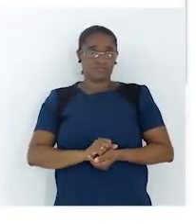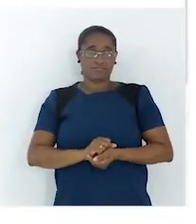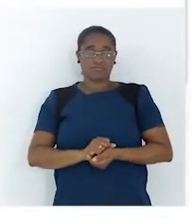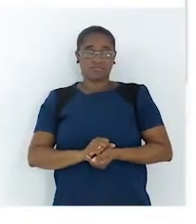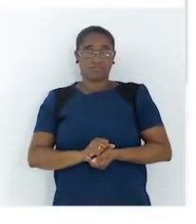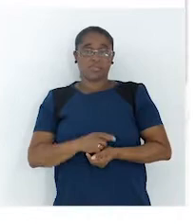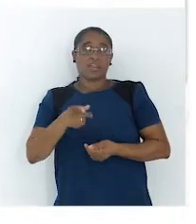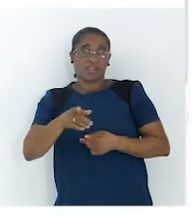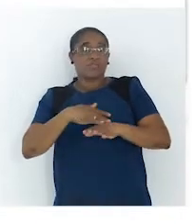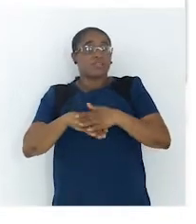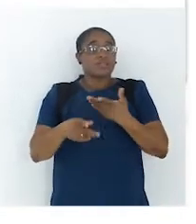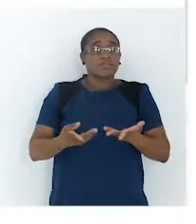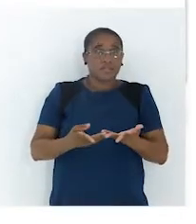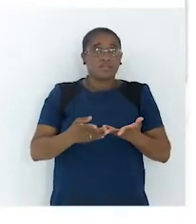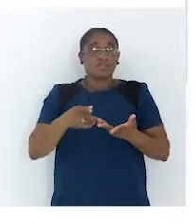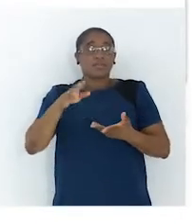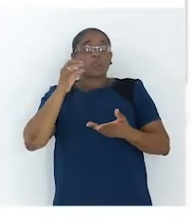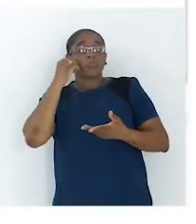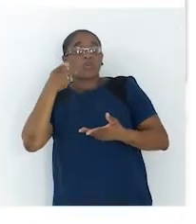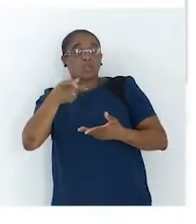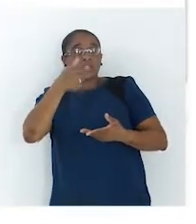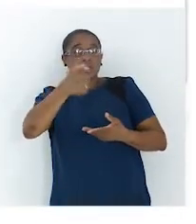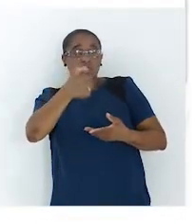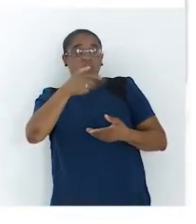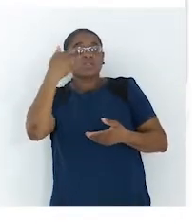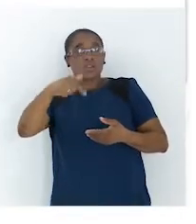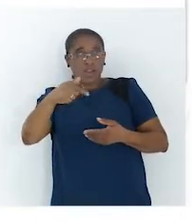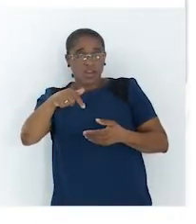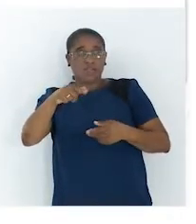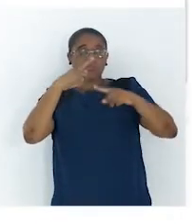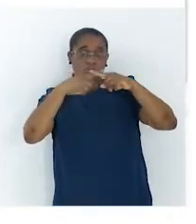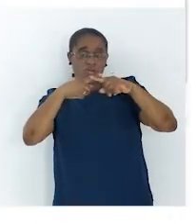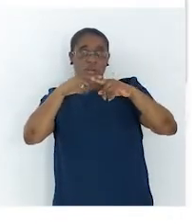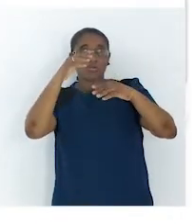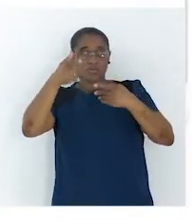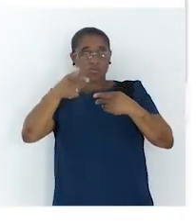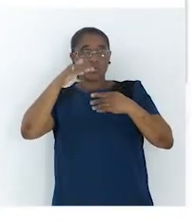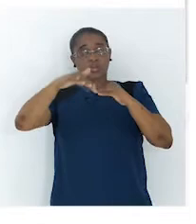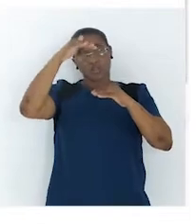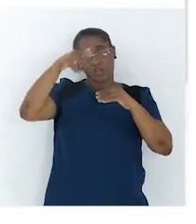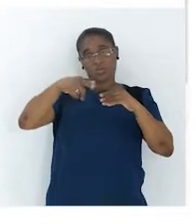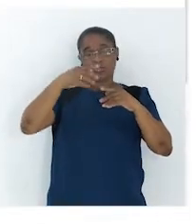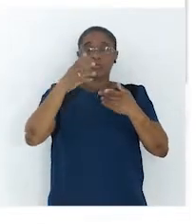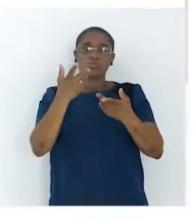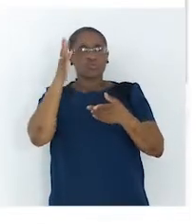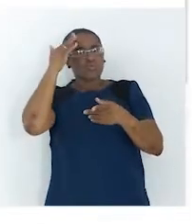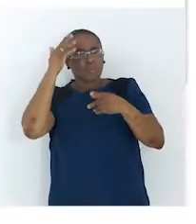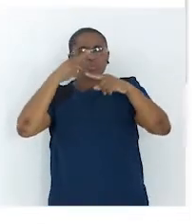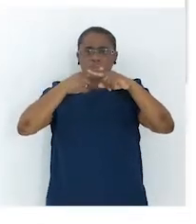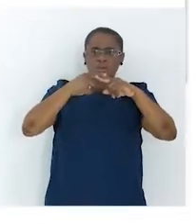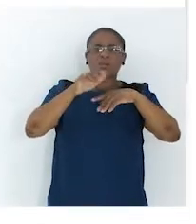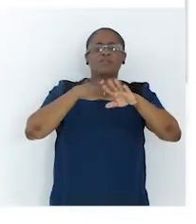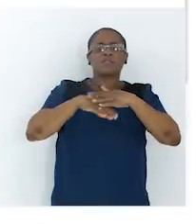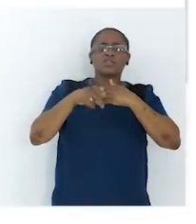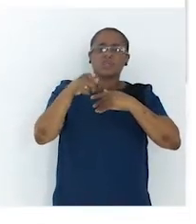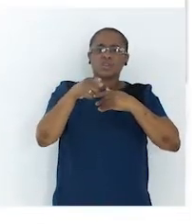vamos fazer neste caso comuns e assim desce multiplicar o numerador por um fator multiplicativo que faz